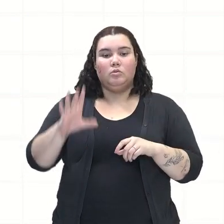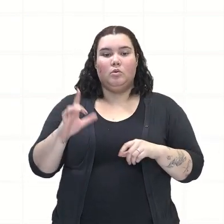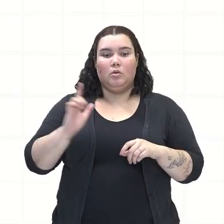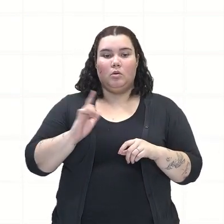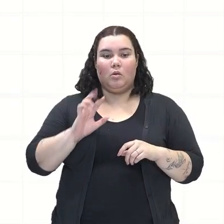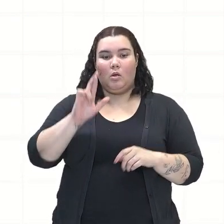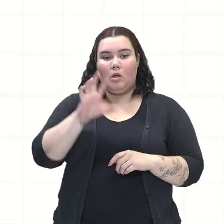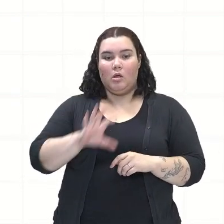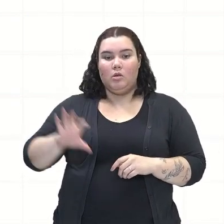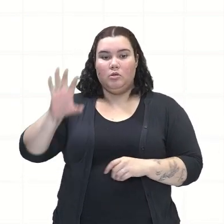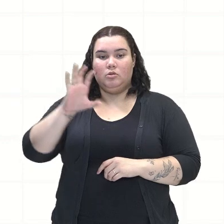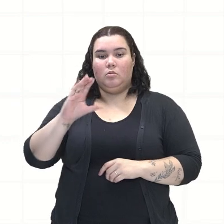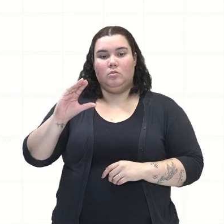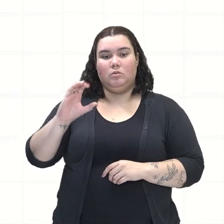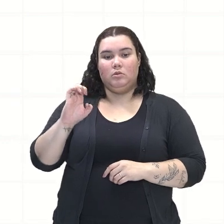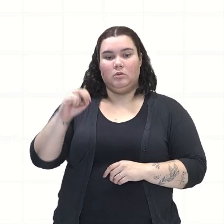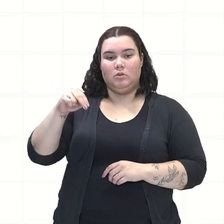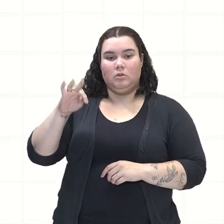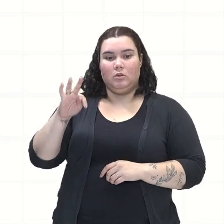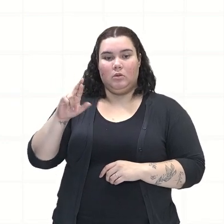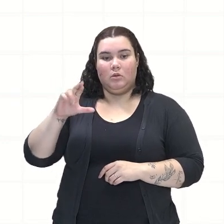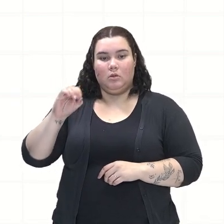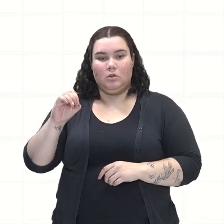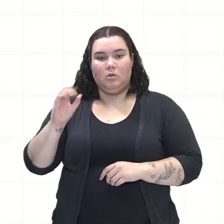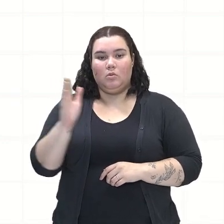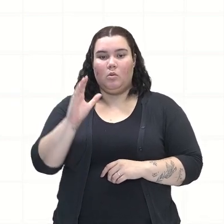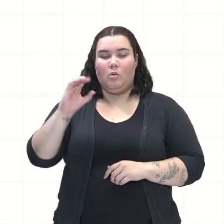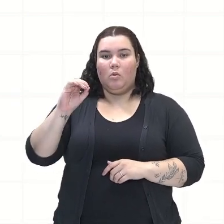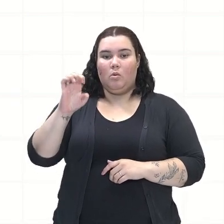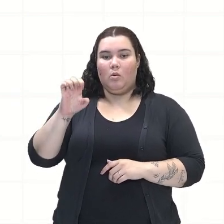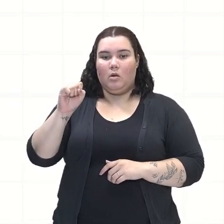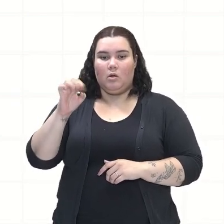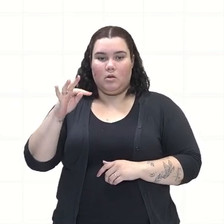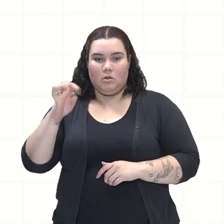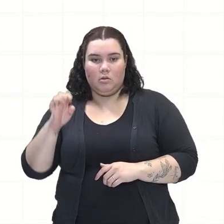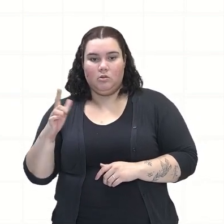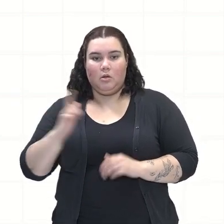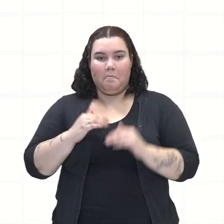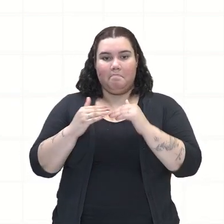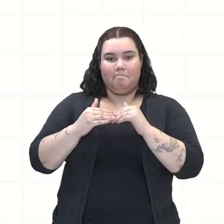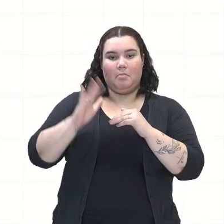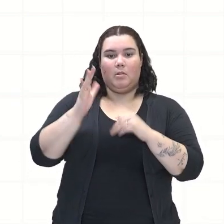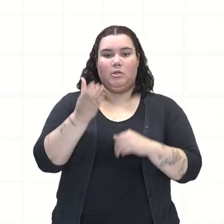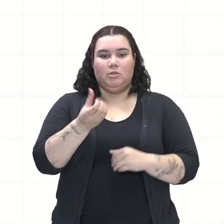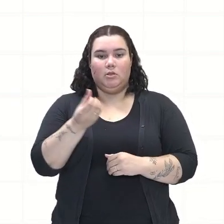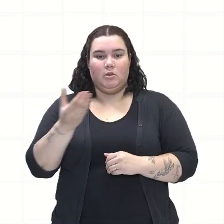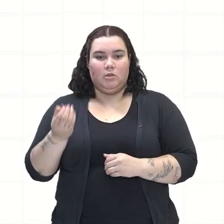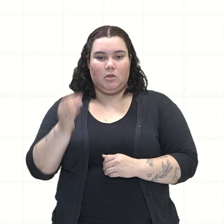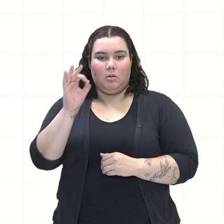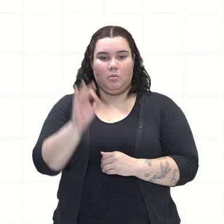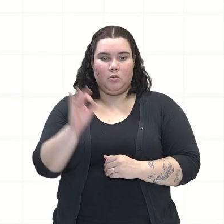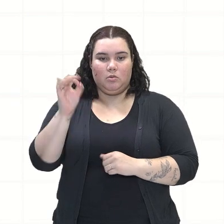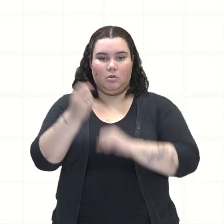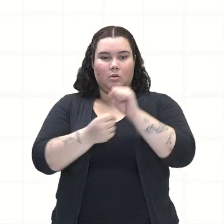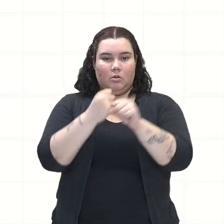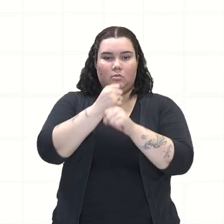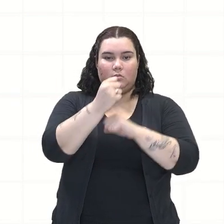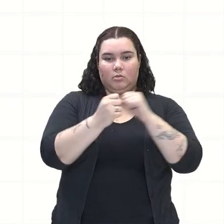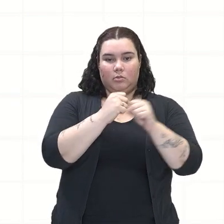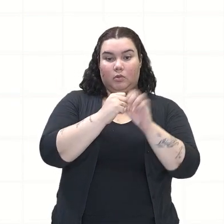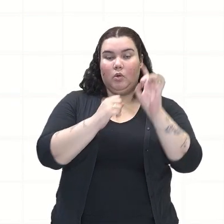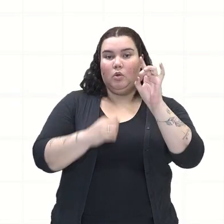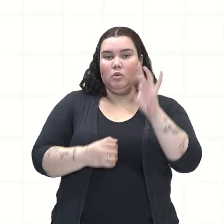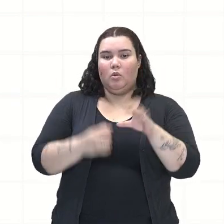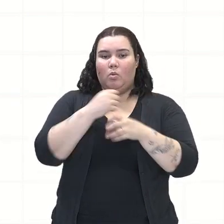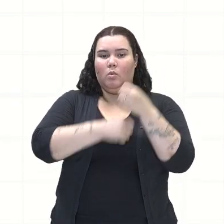região centro-oeste do Brasil com mais de 60% em todos os anos. Olha isso, só em 2015